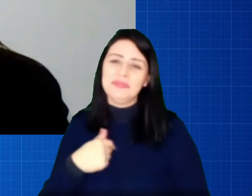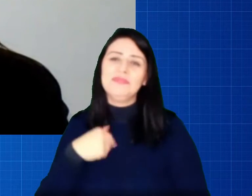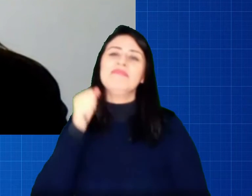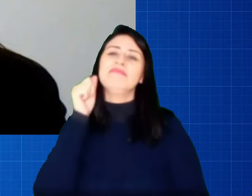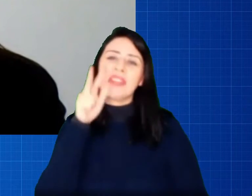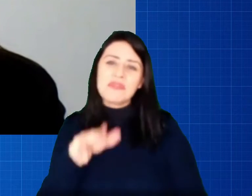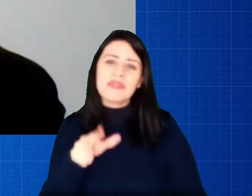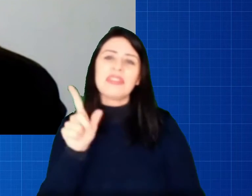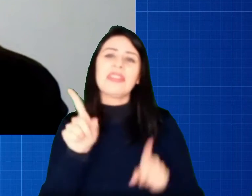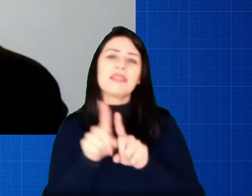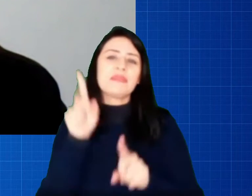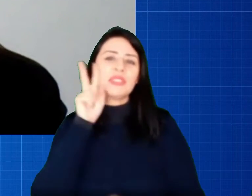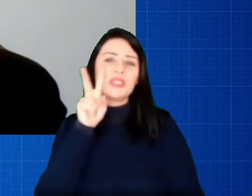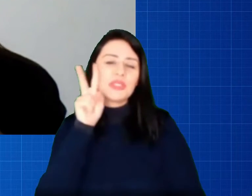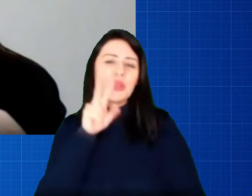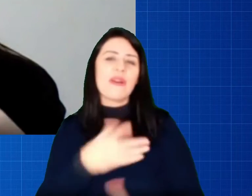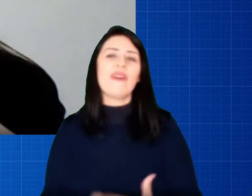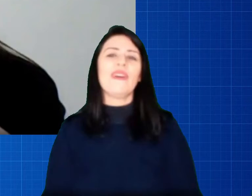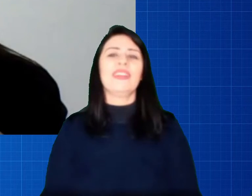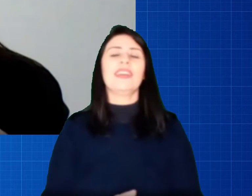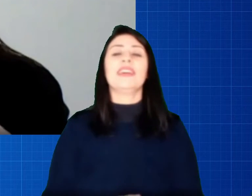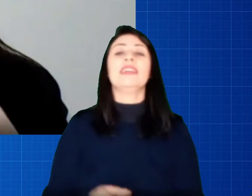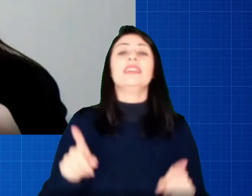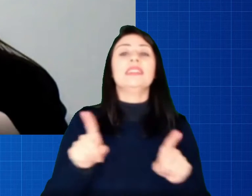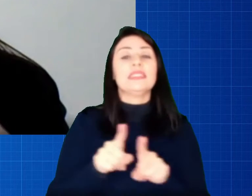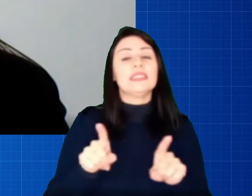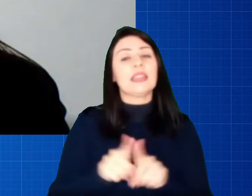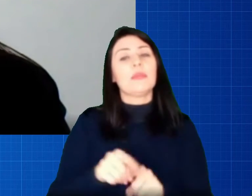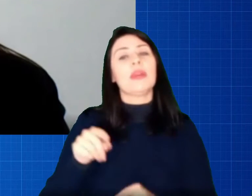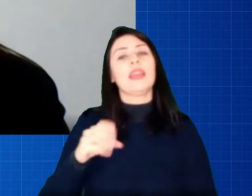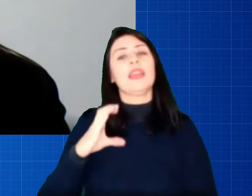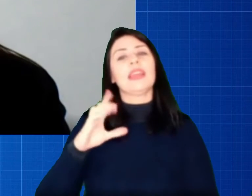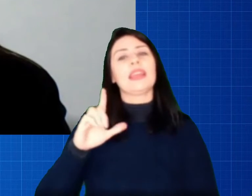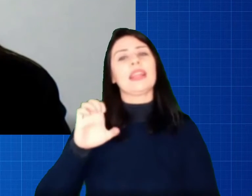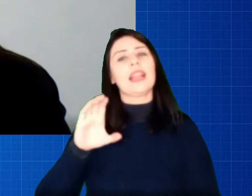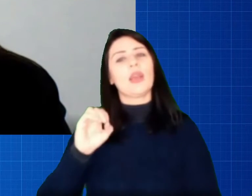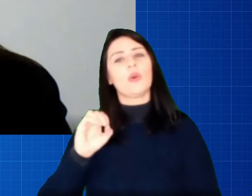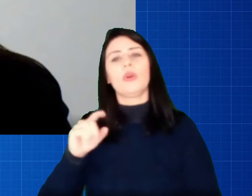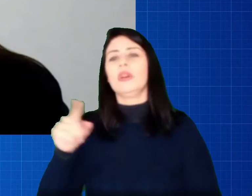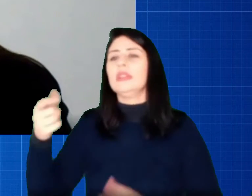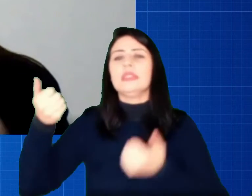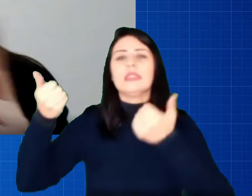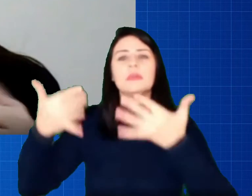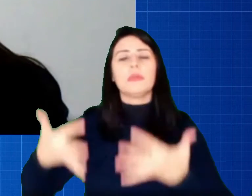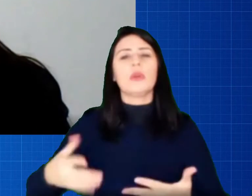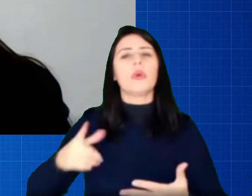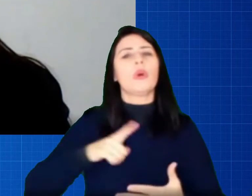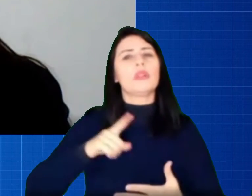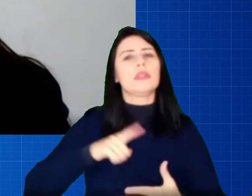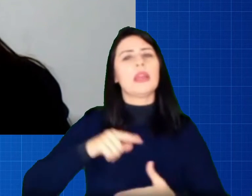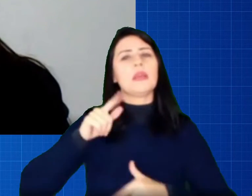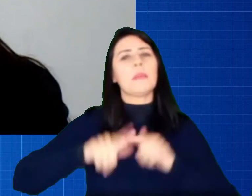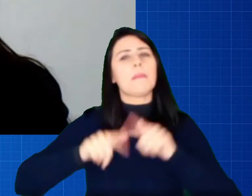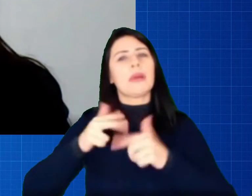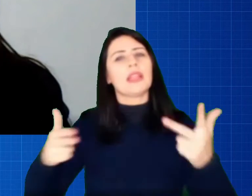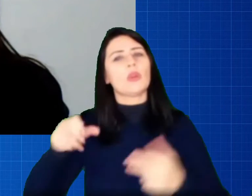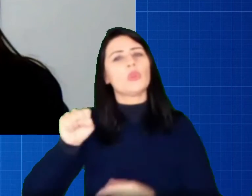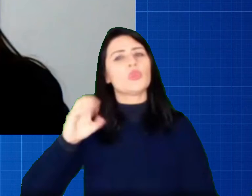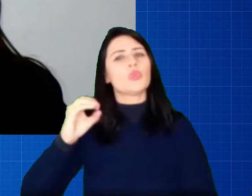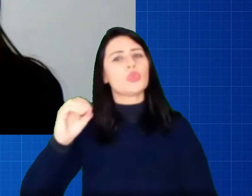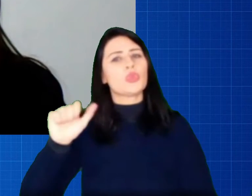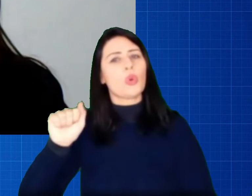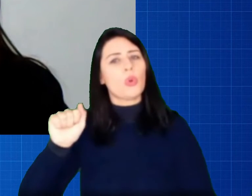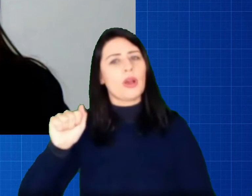via internet, enfim. Então, essas informações, né, que a gente tem que trabalhar, que tem que discutir. E até, Cleonil, você tem comentado dos materiais que vocês